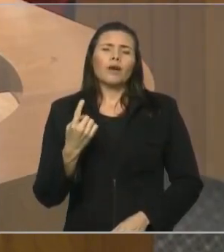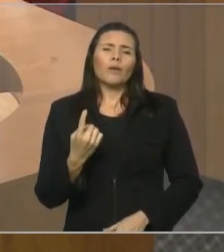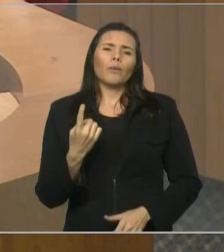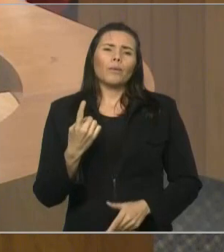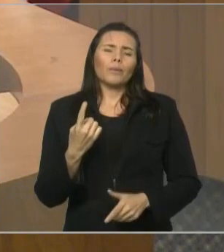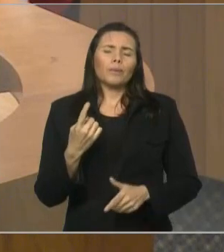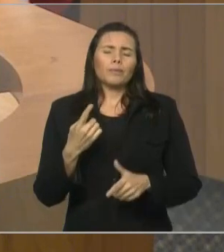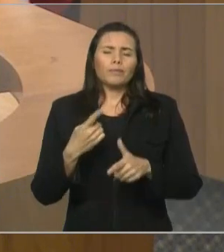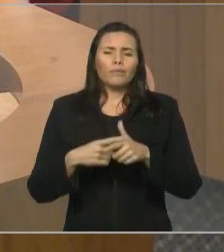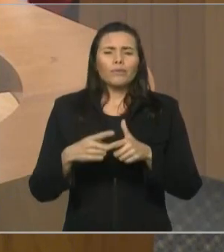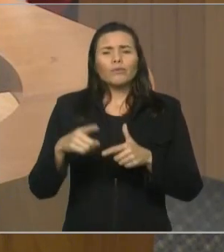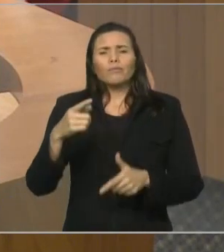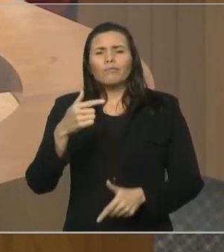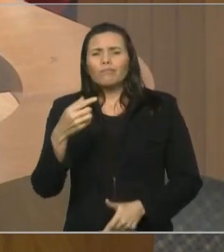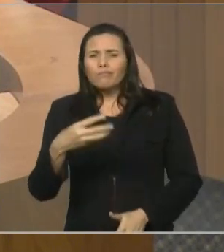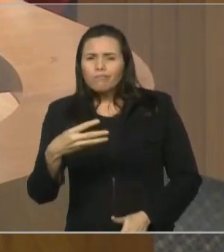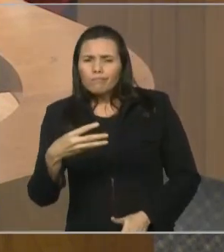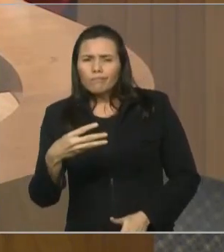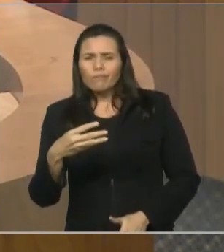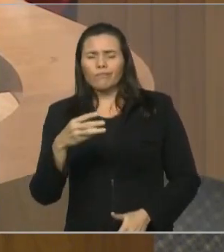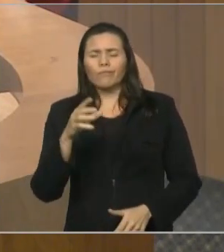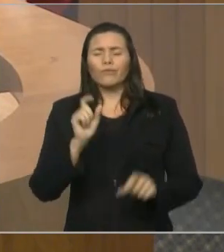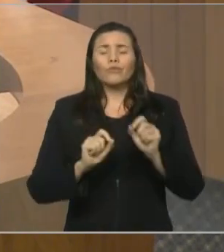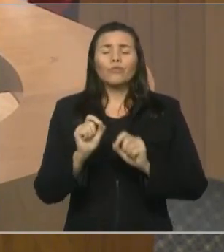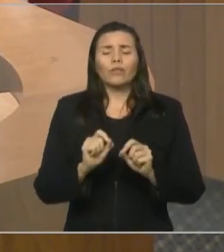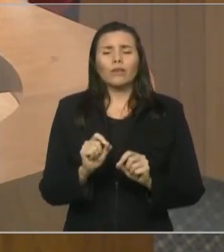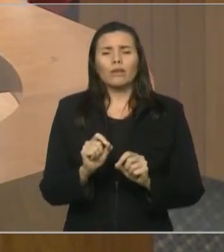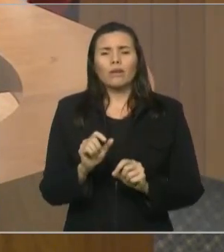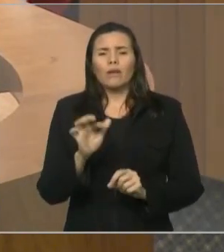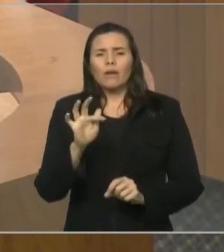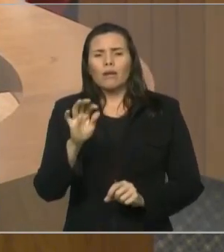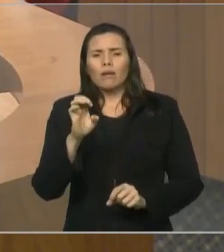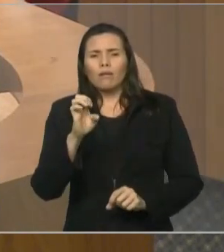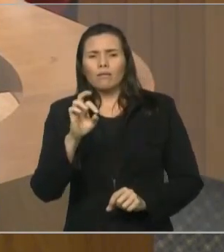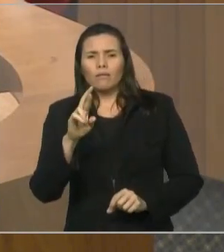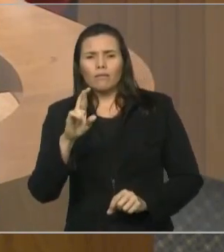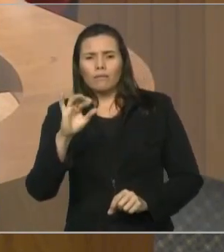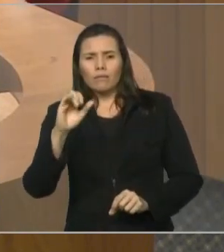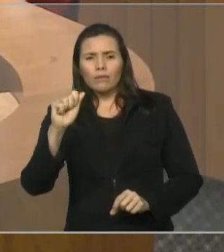dos servidores, os servidores recebem